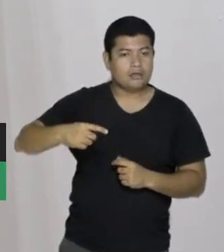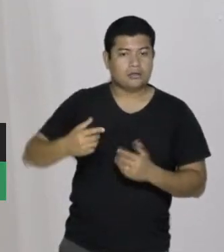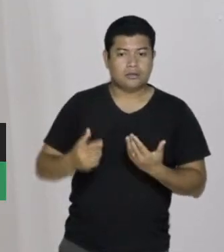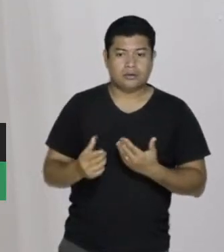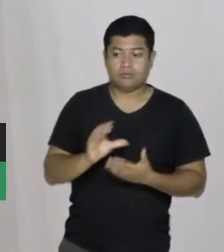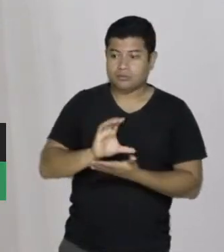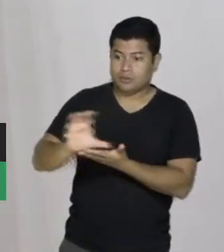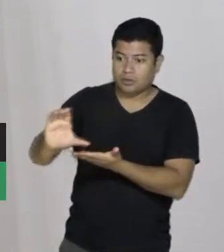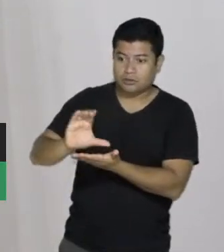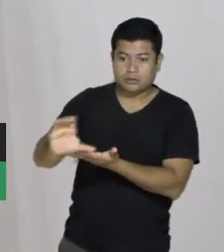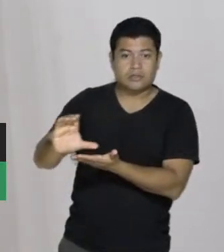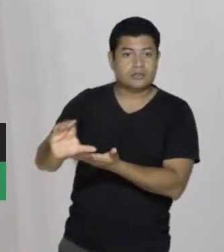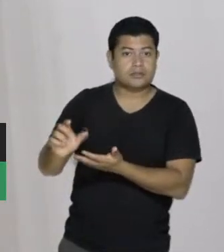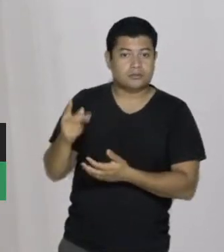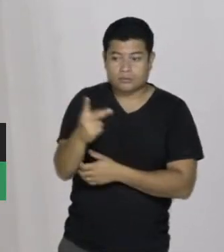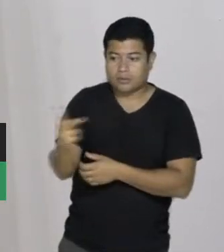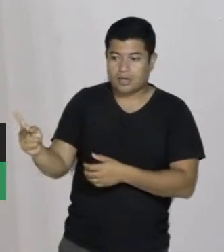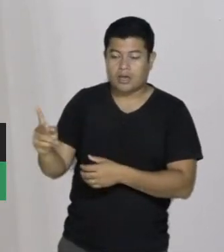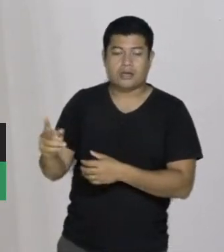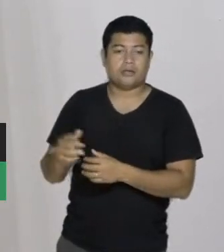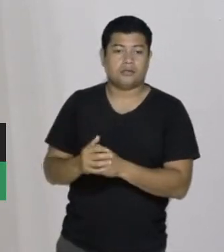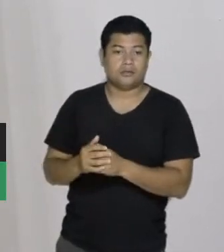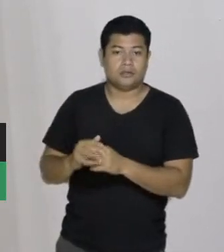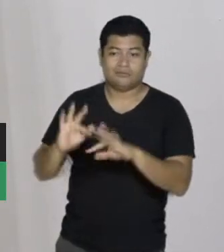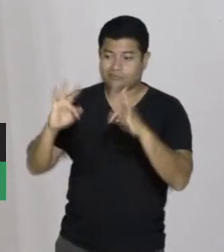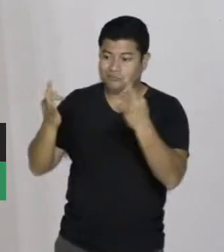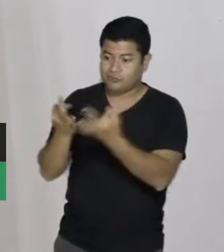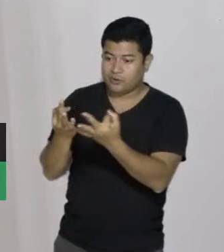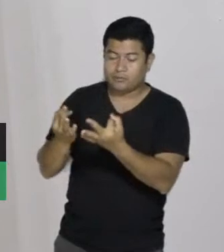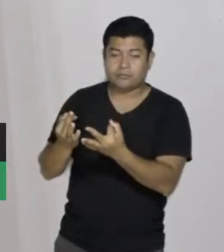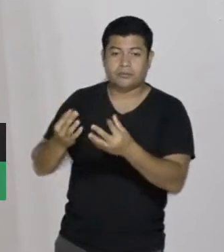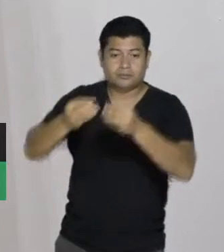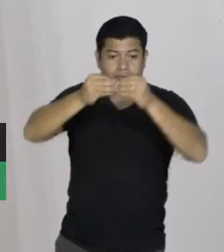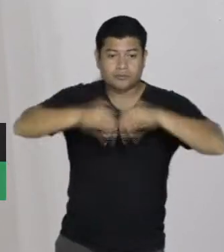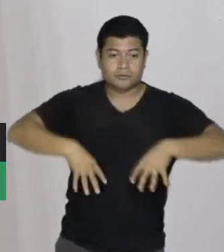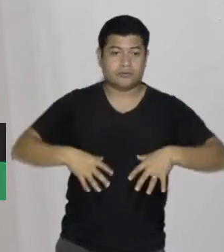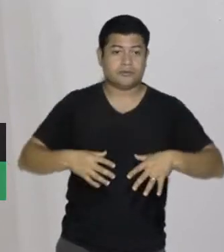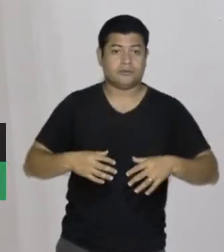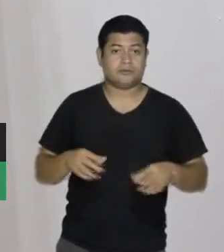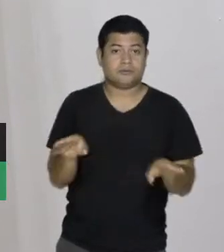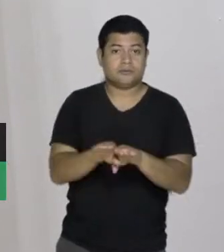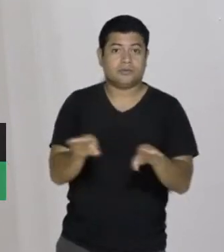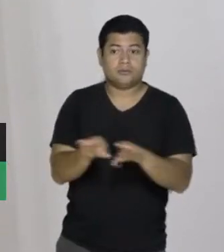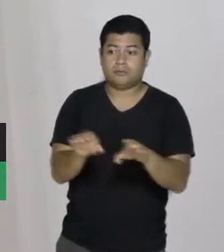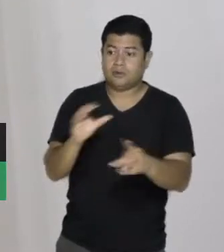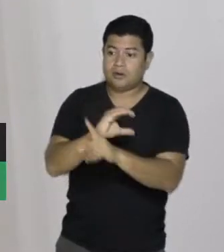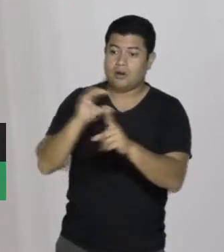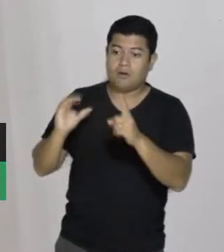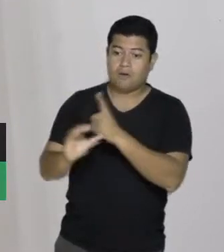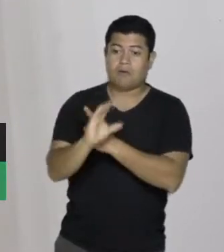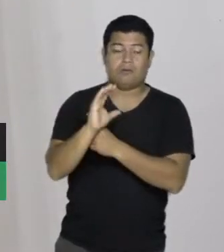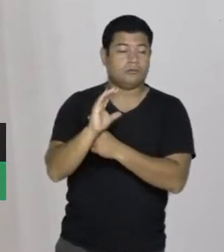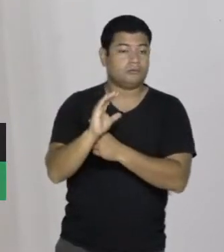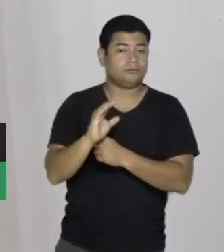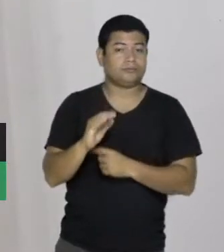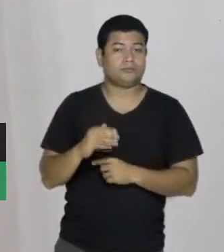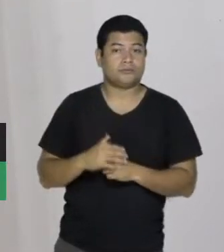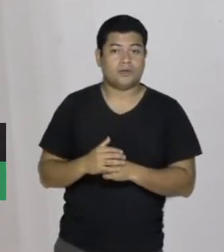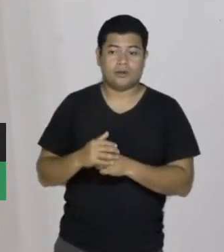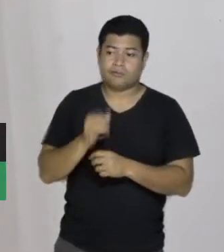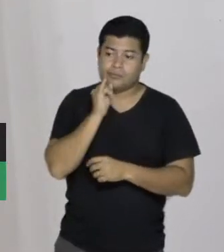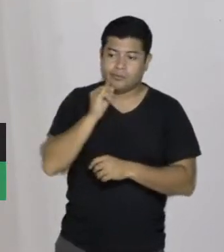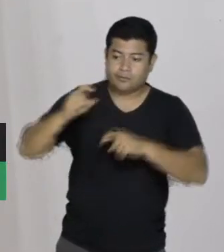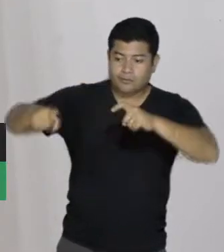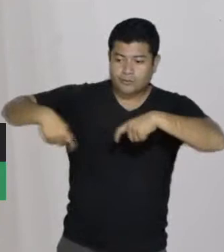atingida e ao mesmo tempo também para as comunidades rurais